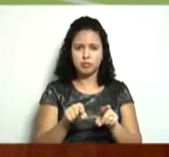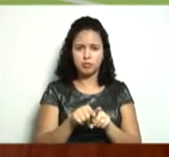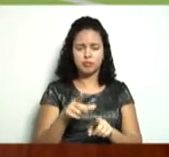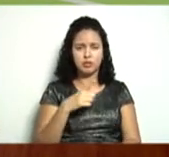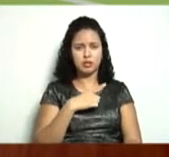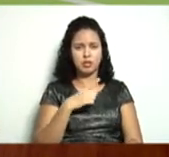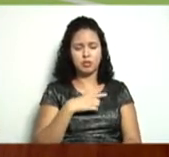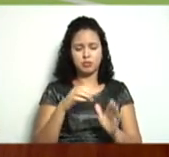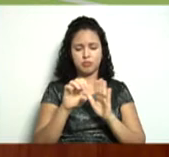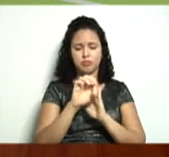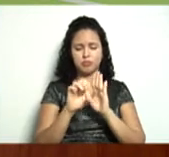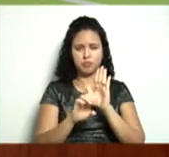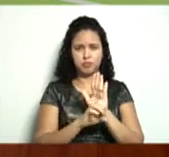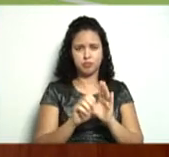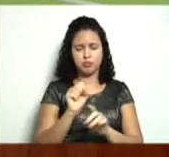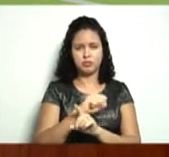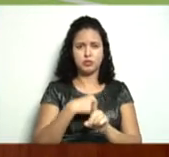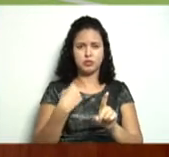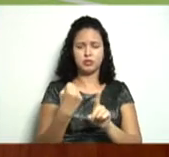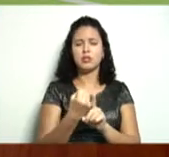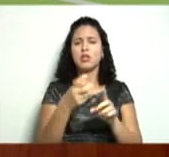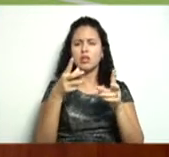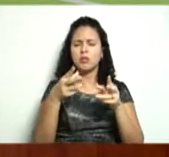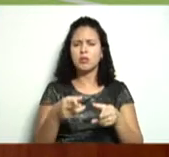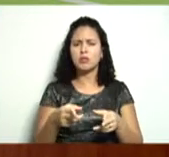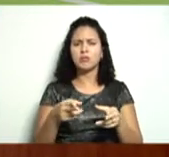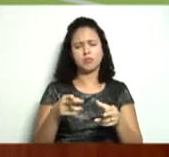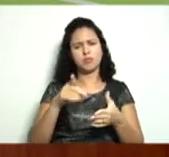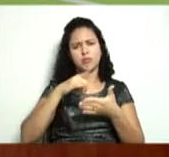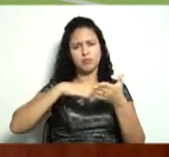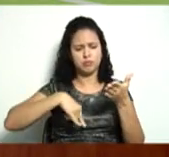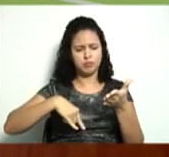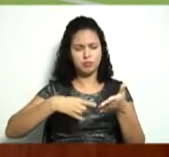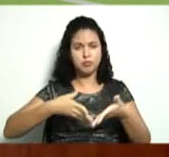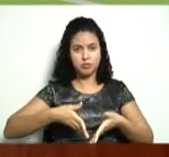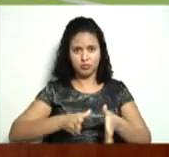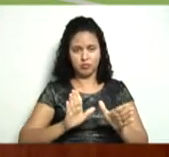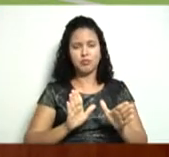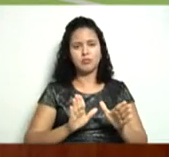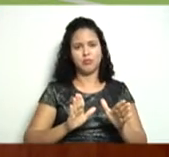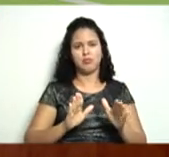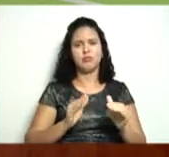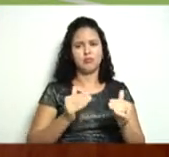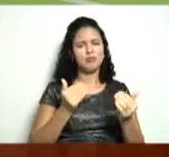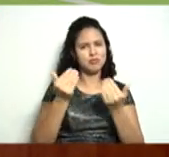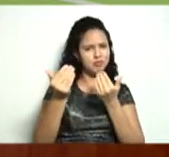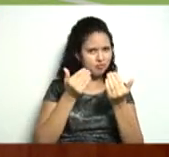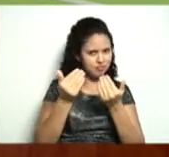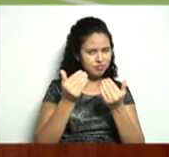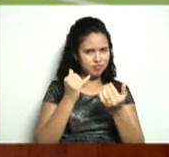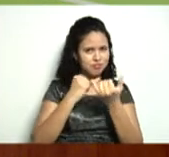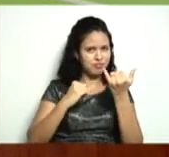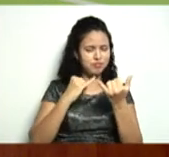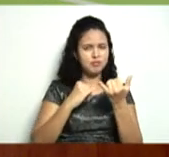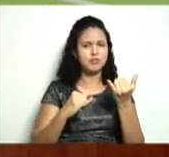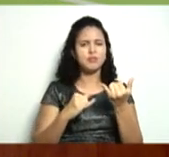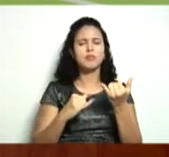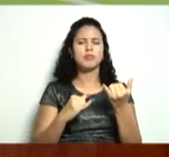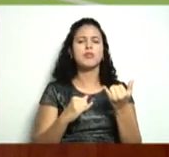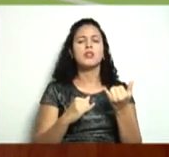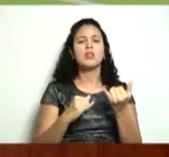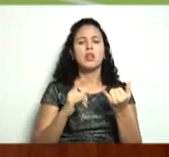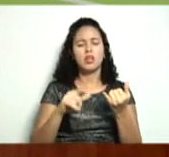existe o Estatuto Social. É como se fosse a certidão de nascimento, uma analogia aproximada, da nossa